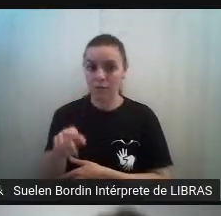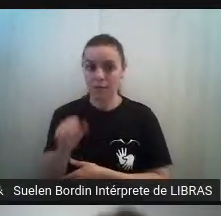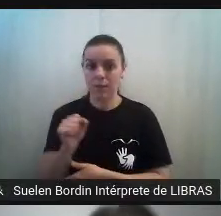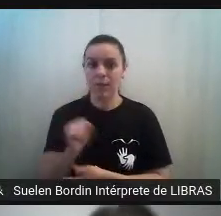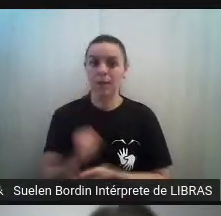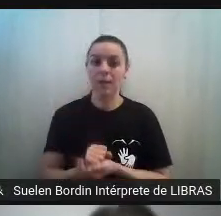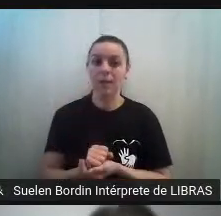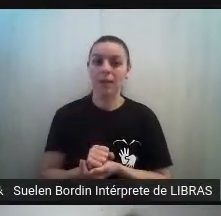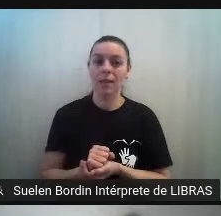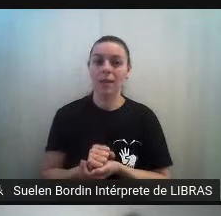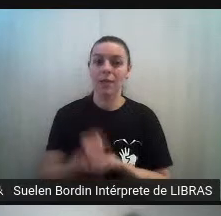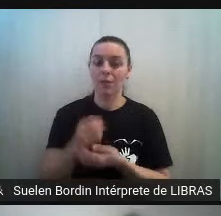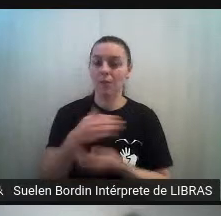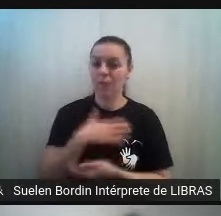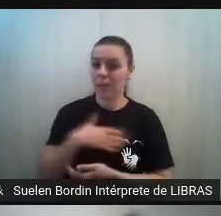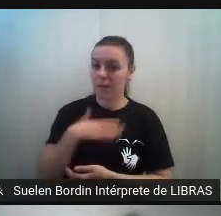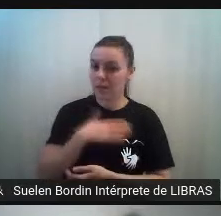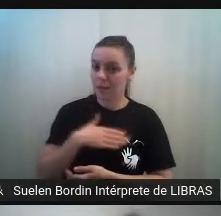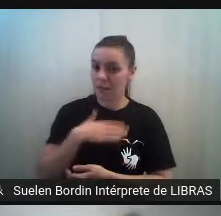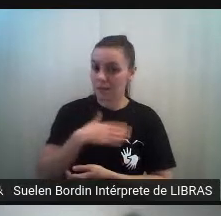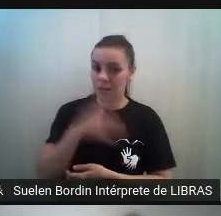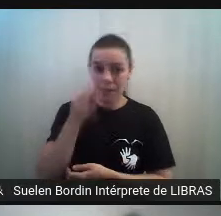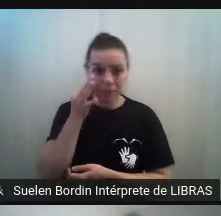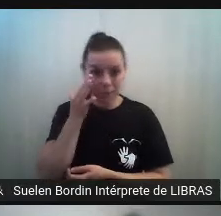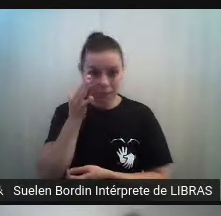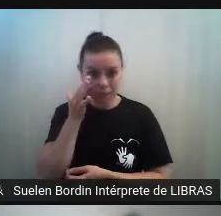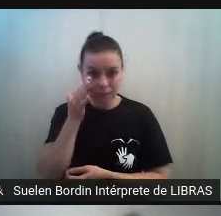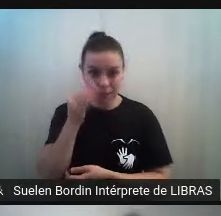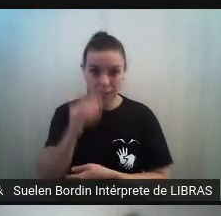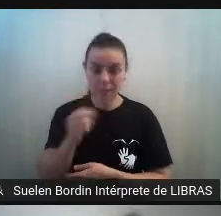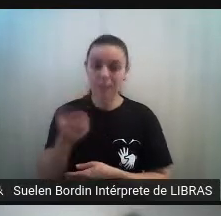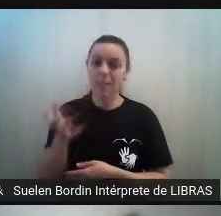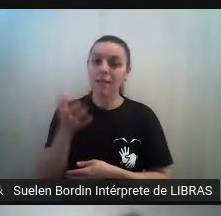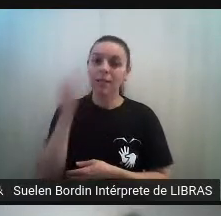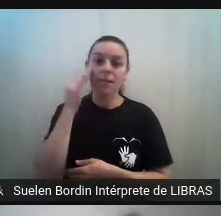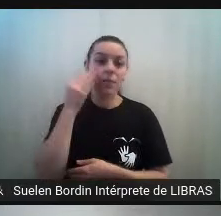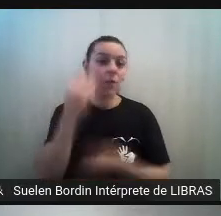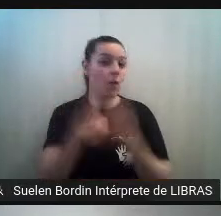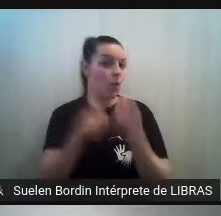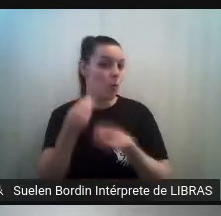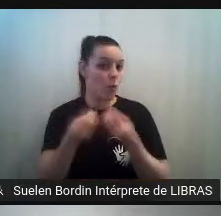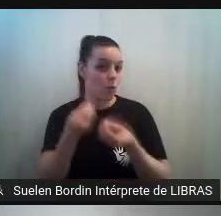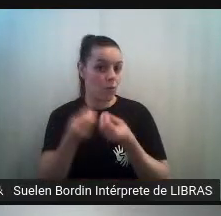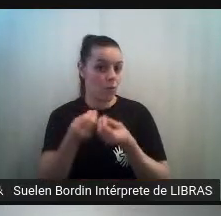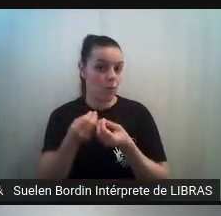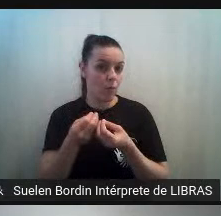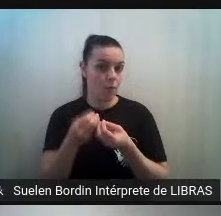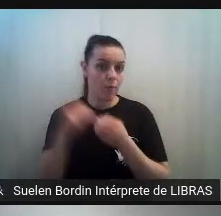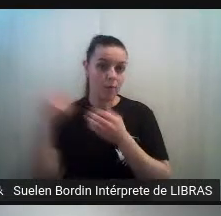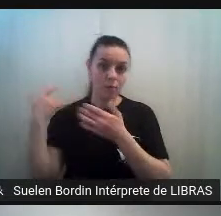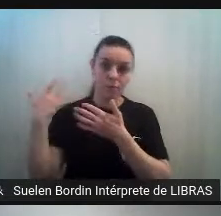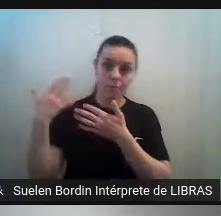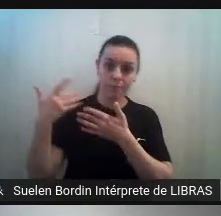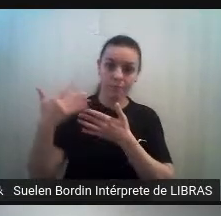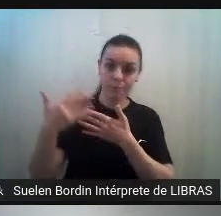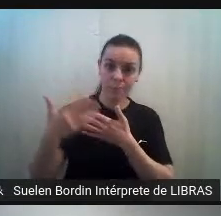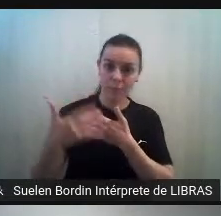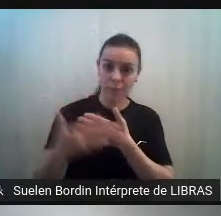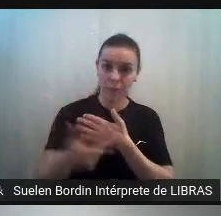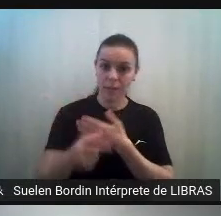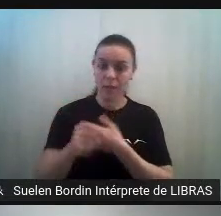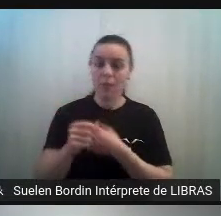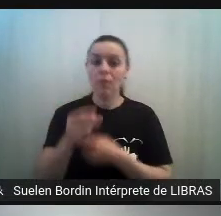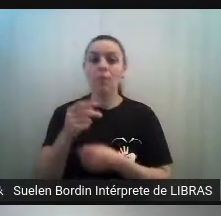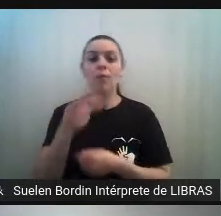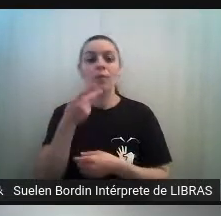você aqui e que a gente quer saber um pouquinho mais sobre a sua trajetória. Talvez você pudesse comentar um pouquinho, contando para a gente como foi sua